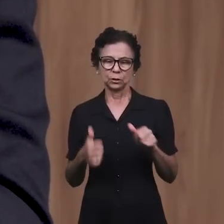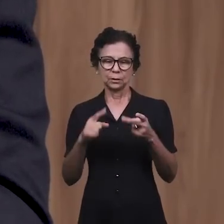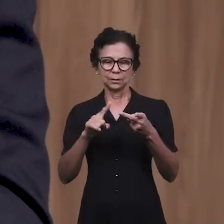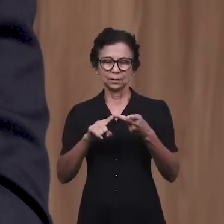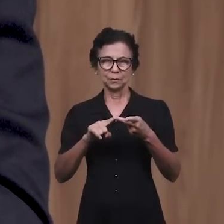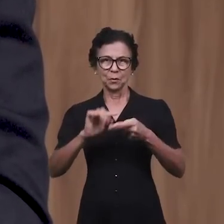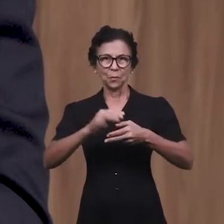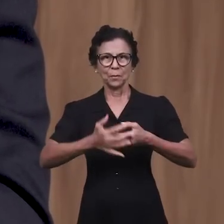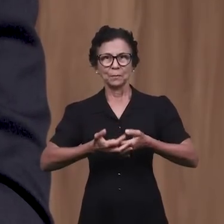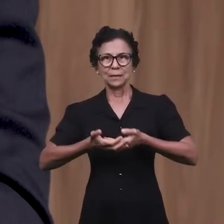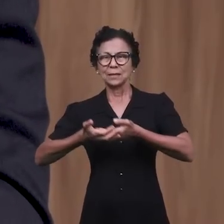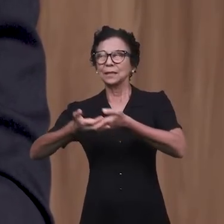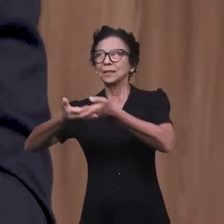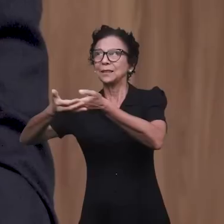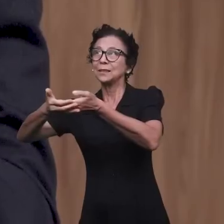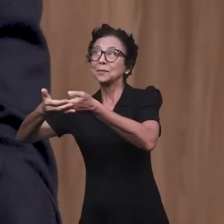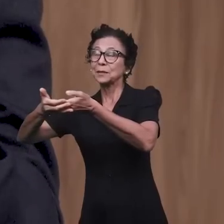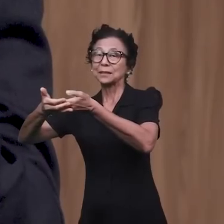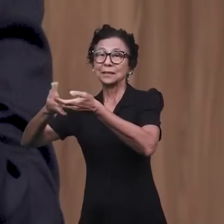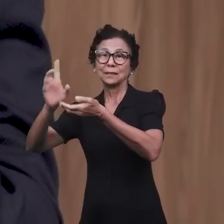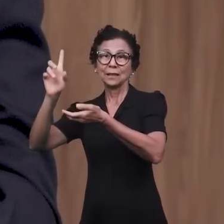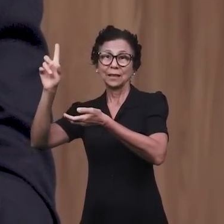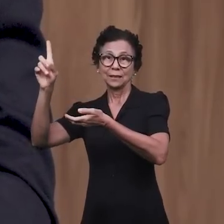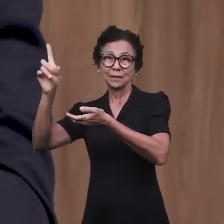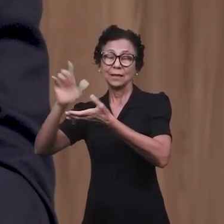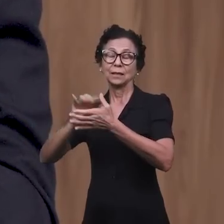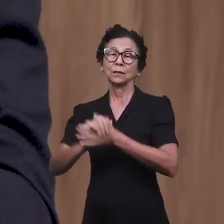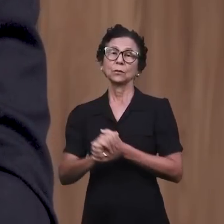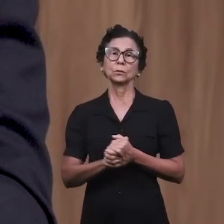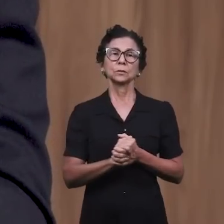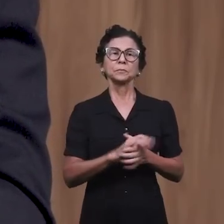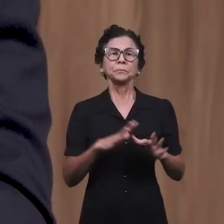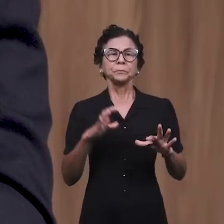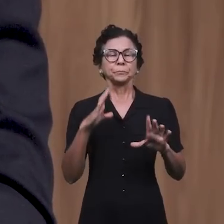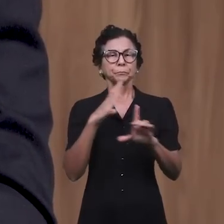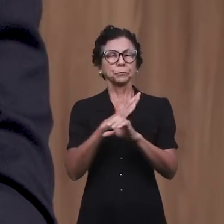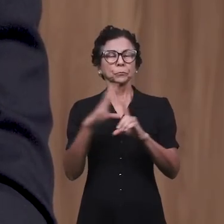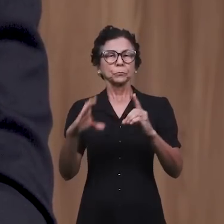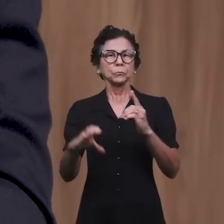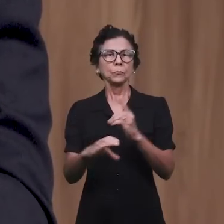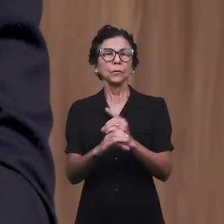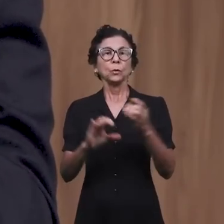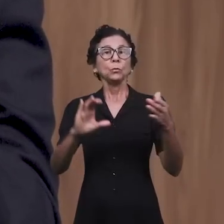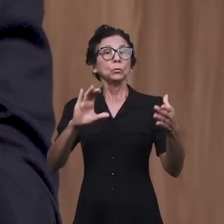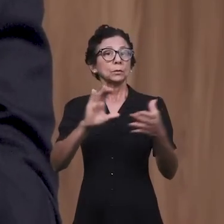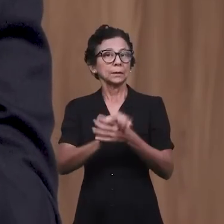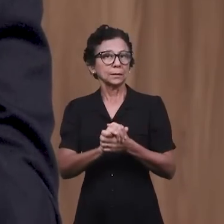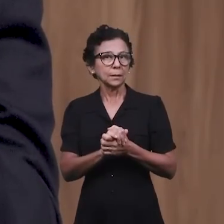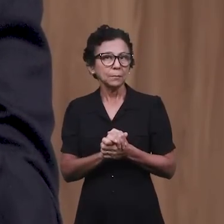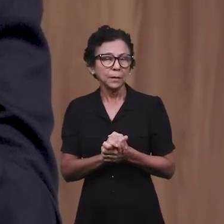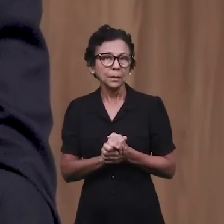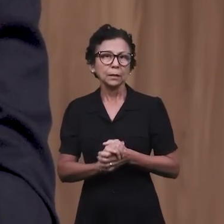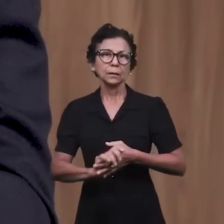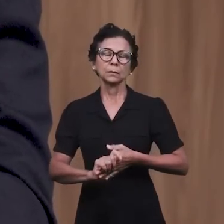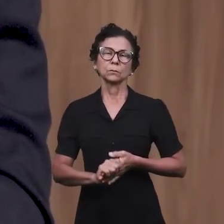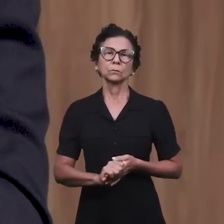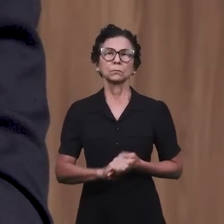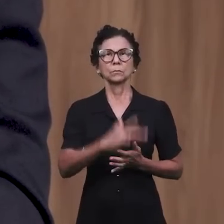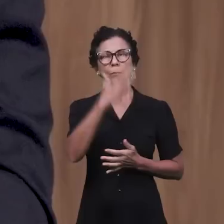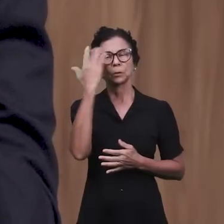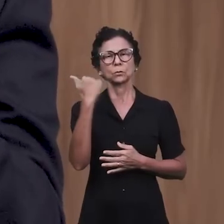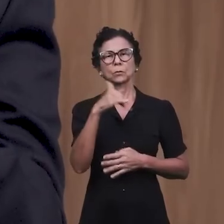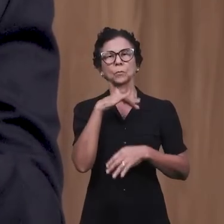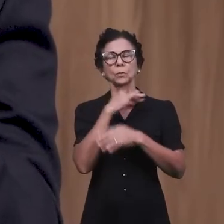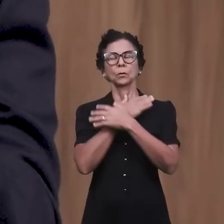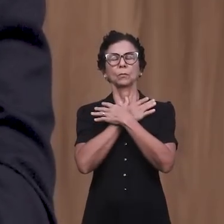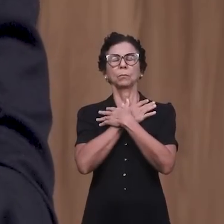um culto de casamento, isso. um culto um culto fúnebre. E isso é aconselhável o pastor fazer isso.